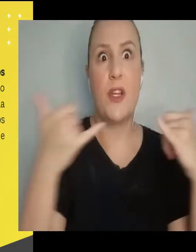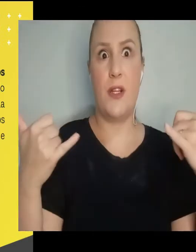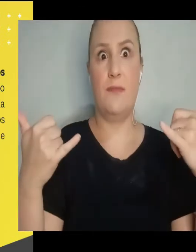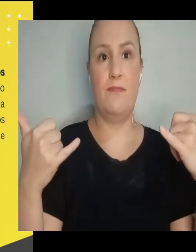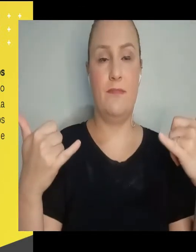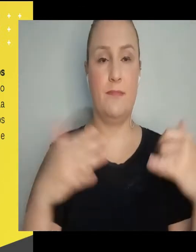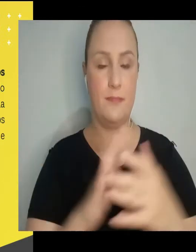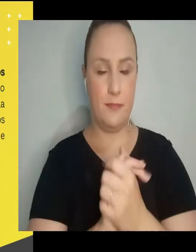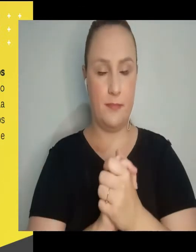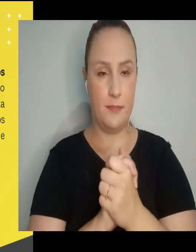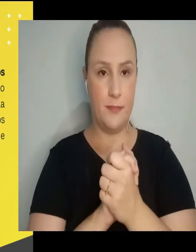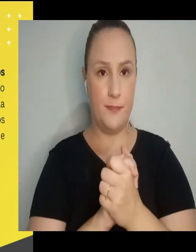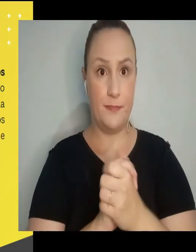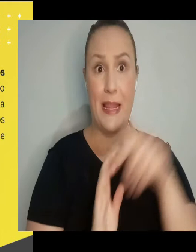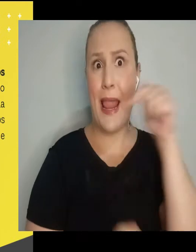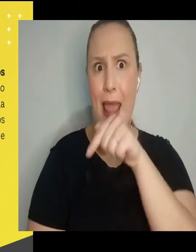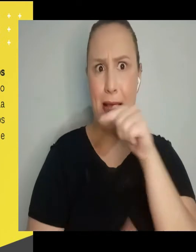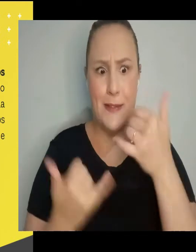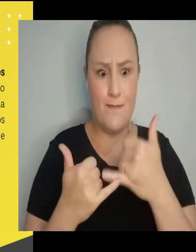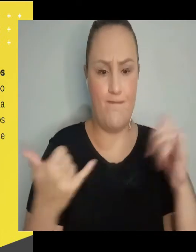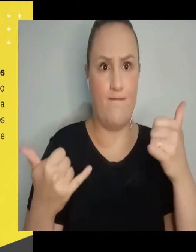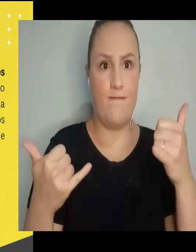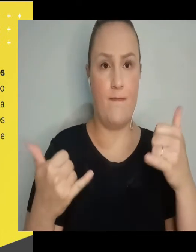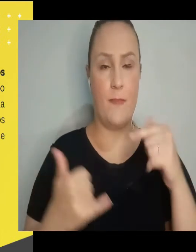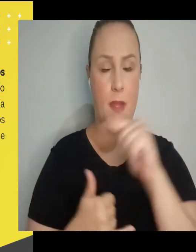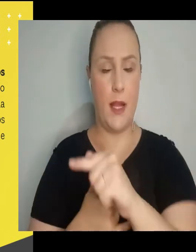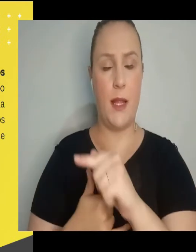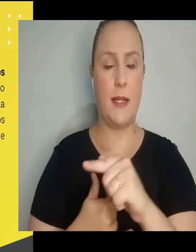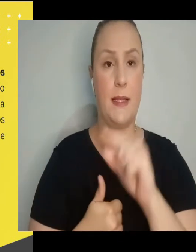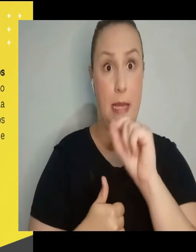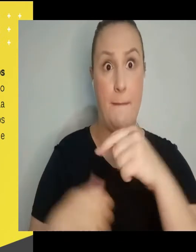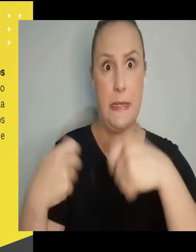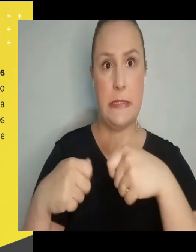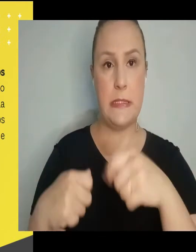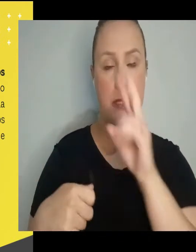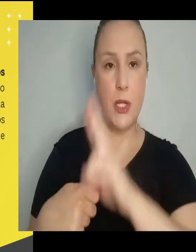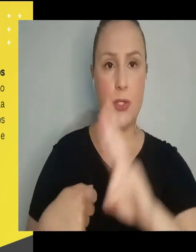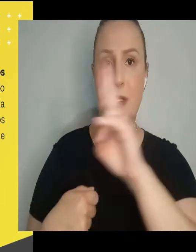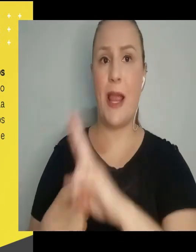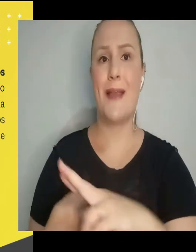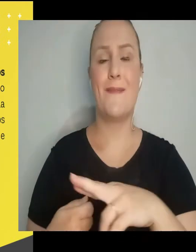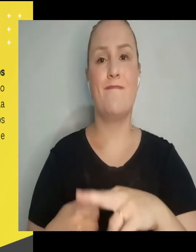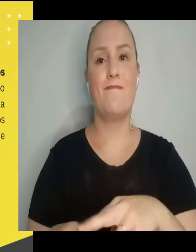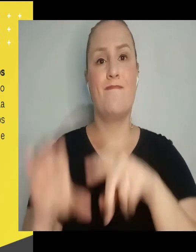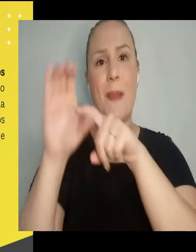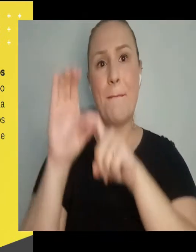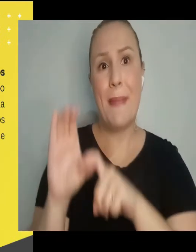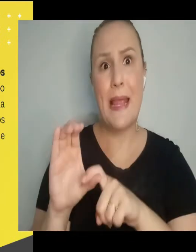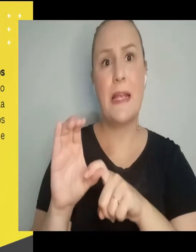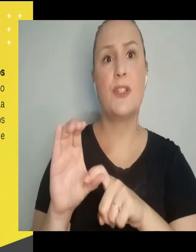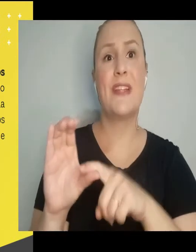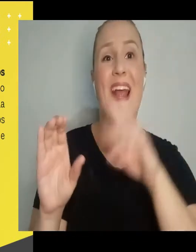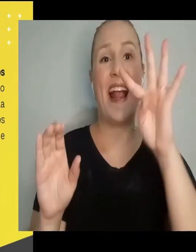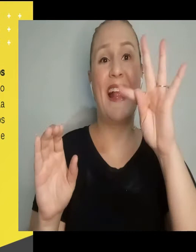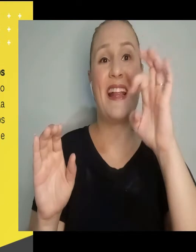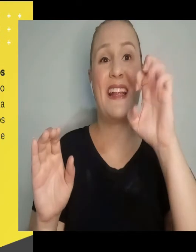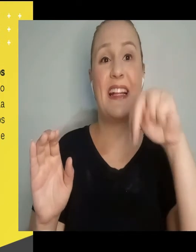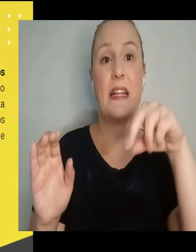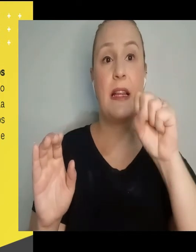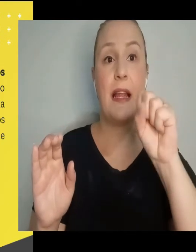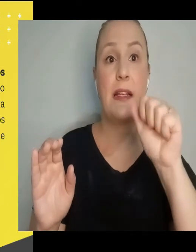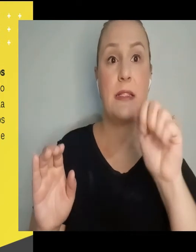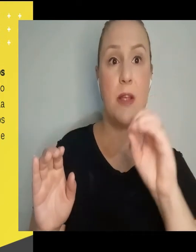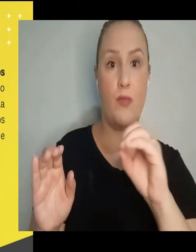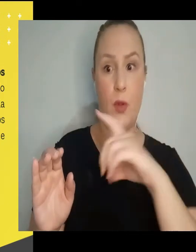ligar é um equipamento, então, que precisa de energia elétrica. E essa energia, né, que ele